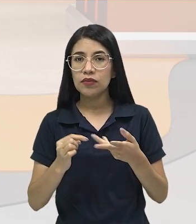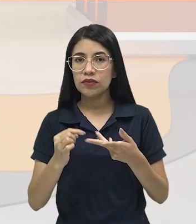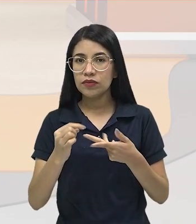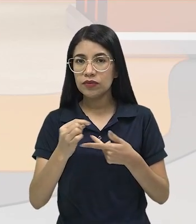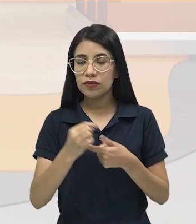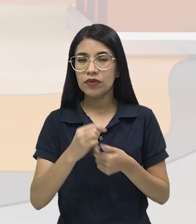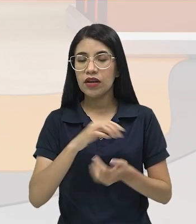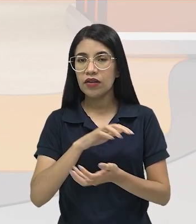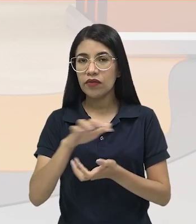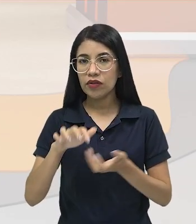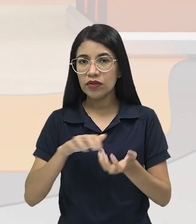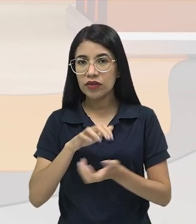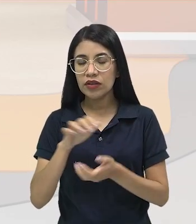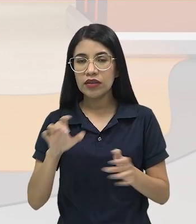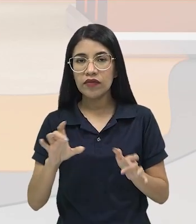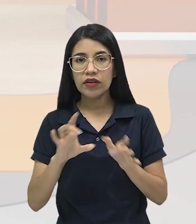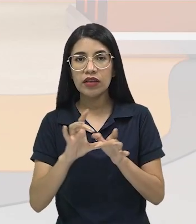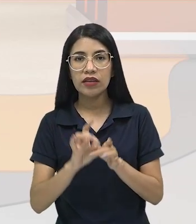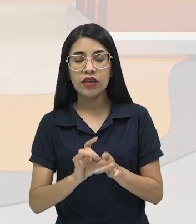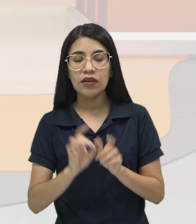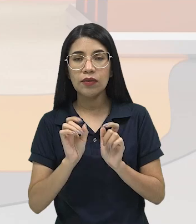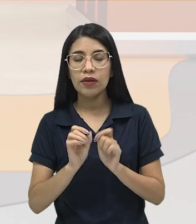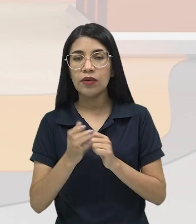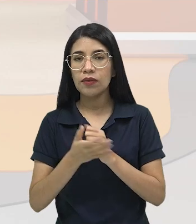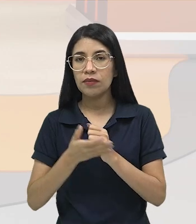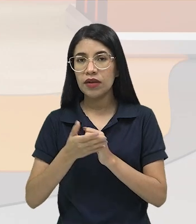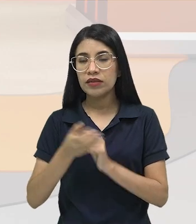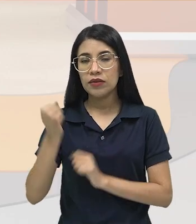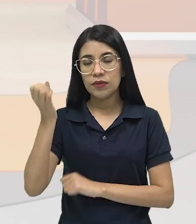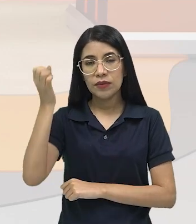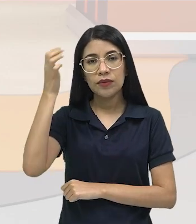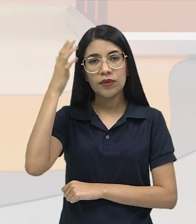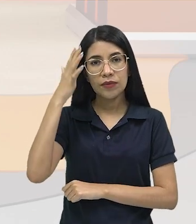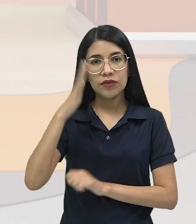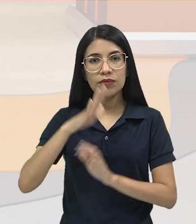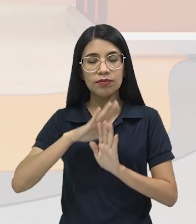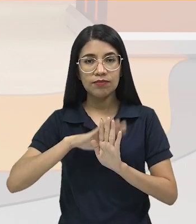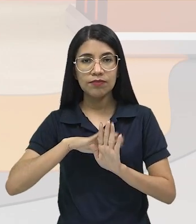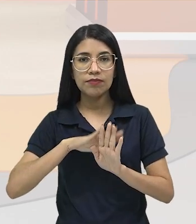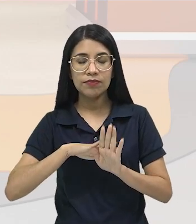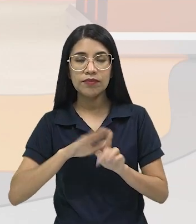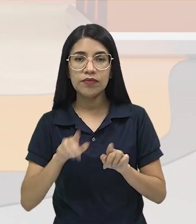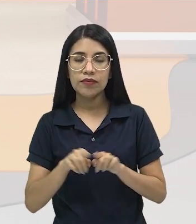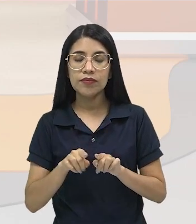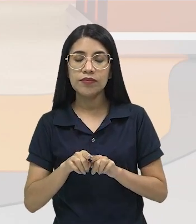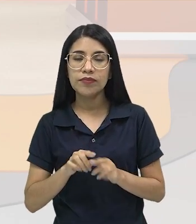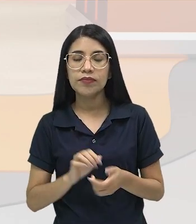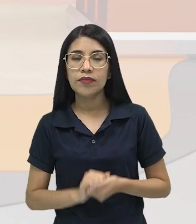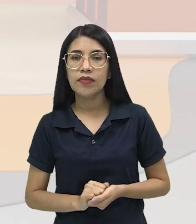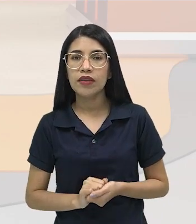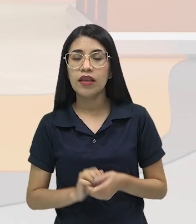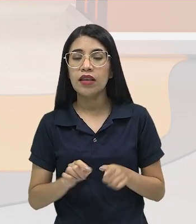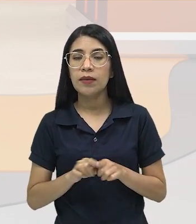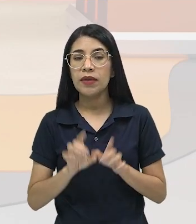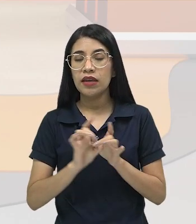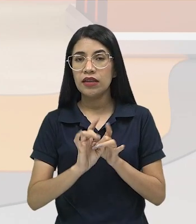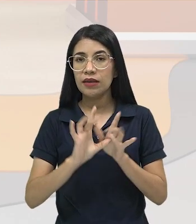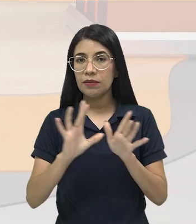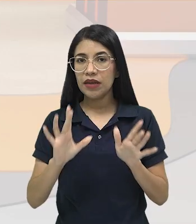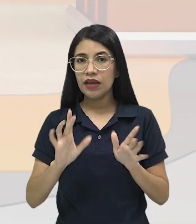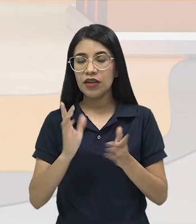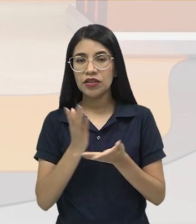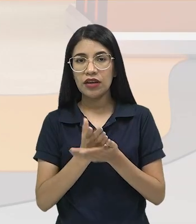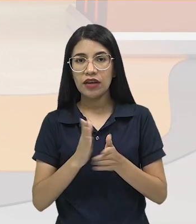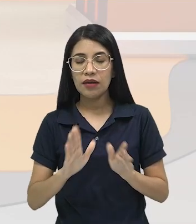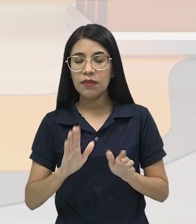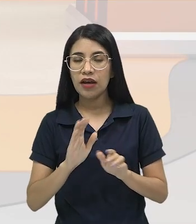movimentos estavam atrelados aos princípios do iluminismo por trás das mentes pensantes, né? A questão da liberdade, de fim da